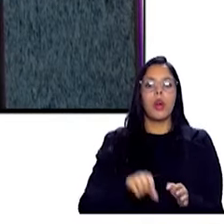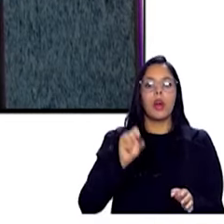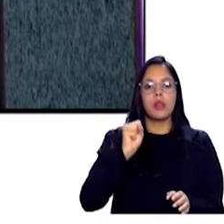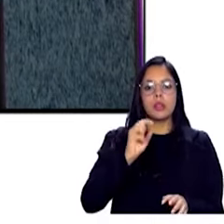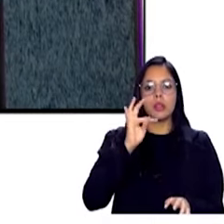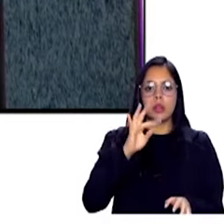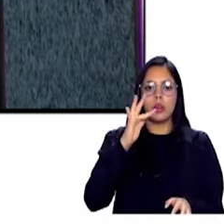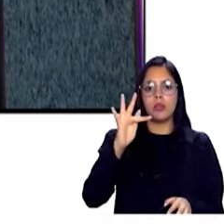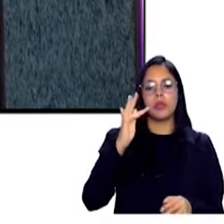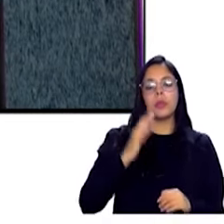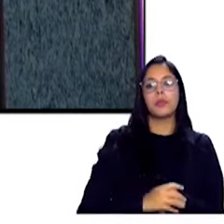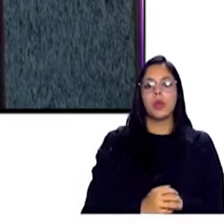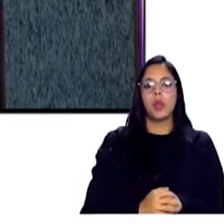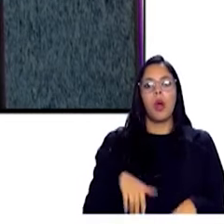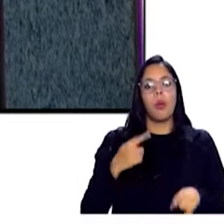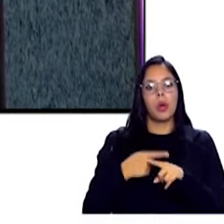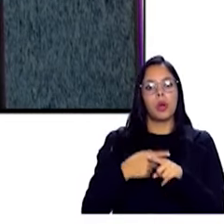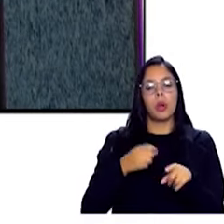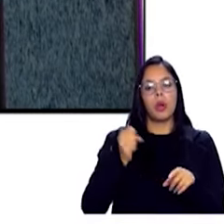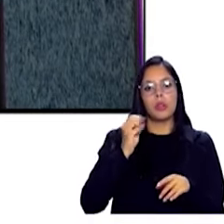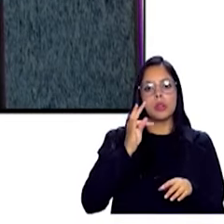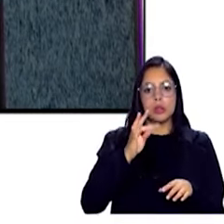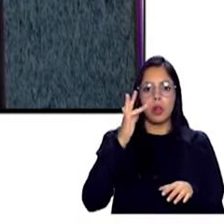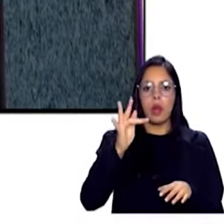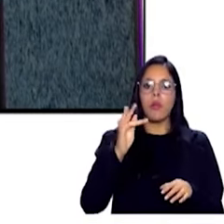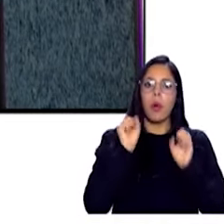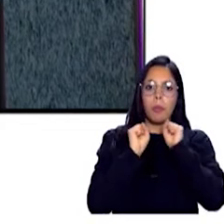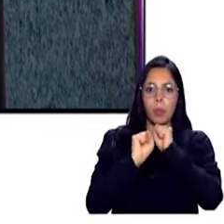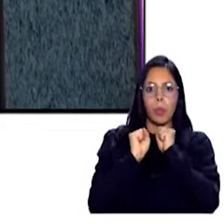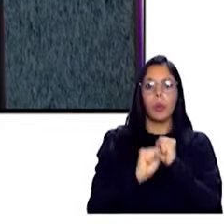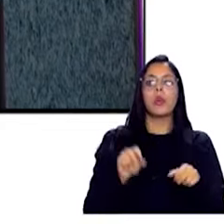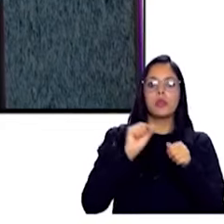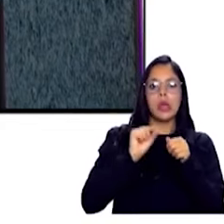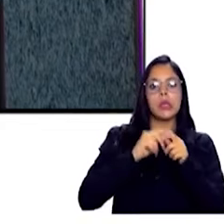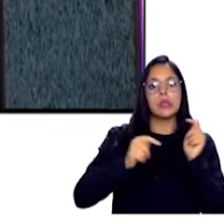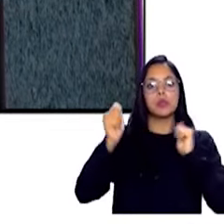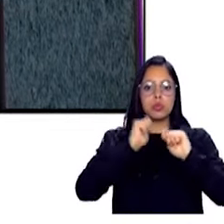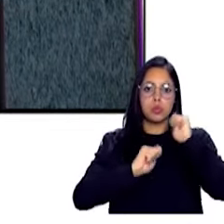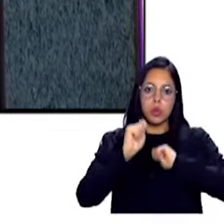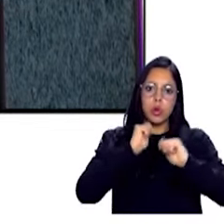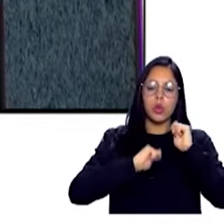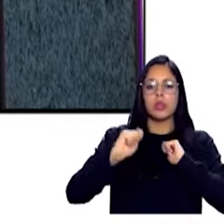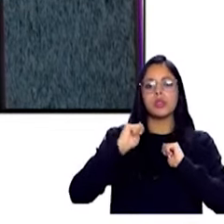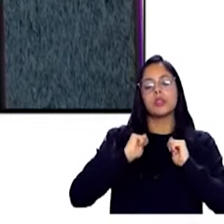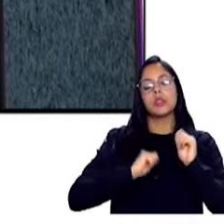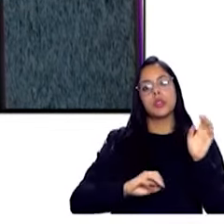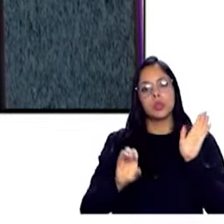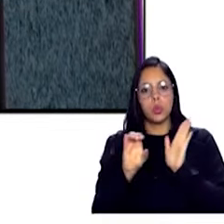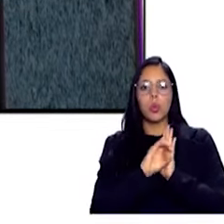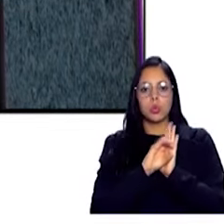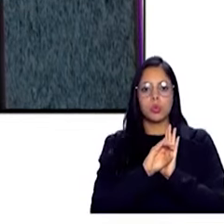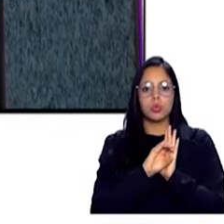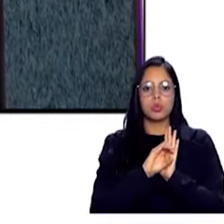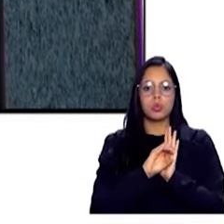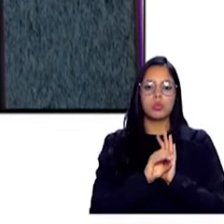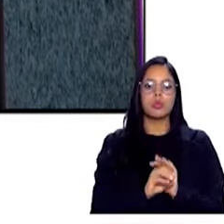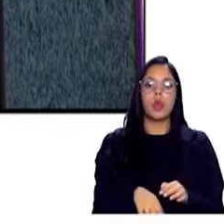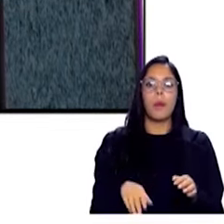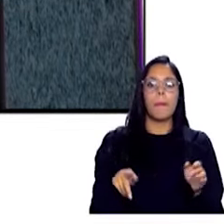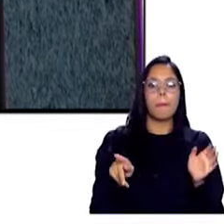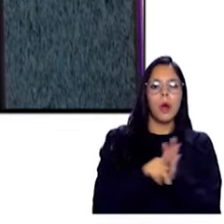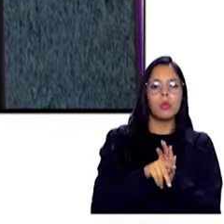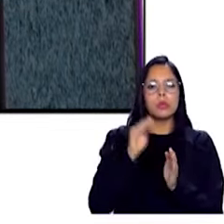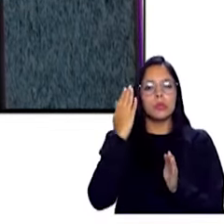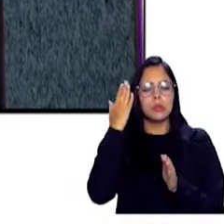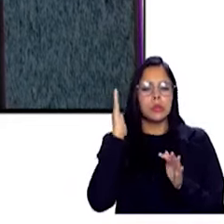Supremo Tribunal Federal pode realizar o controle de constitucionalidade da interpretação